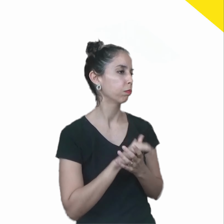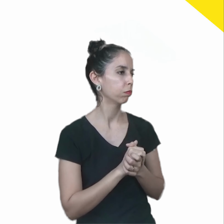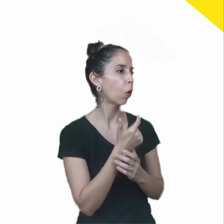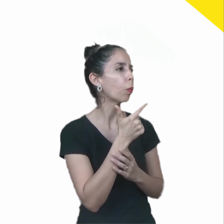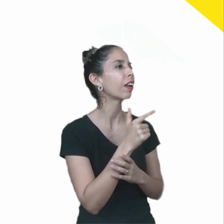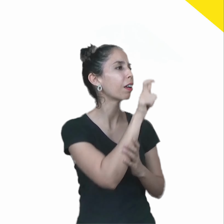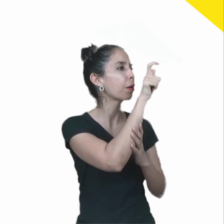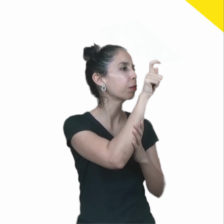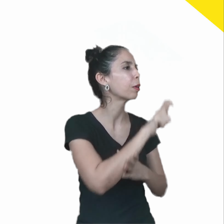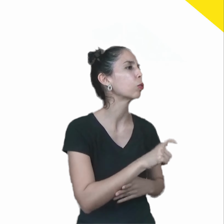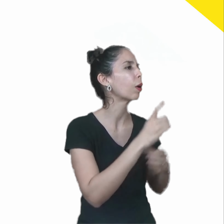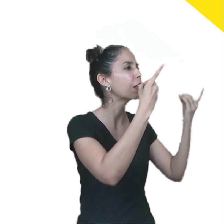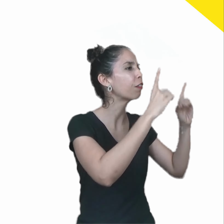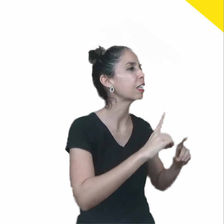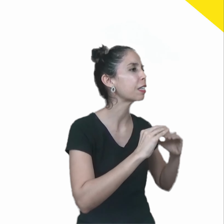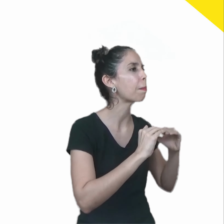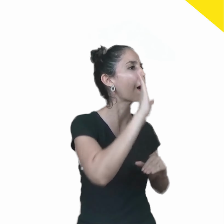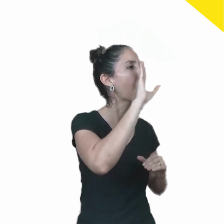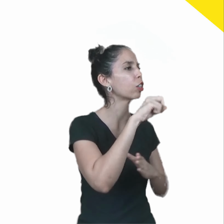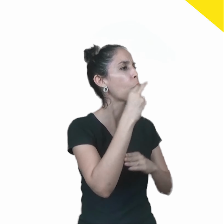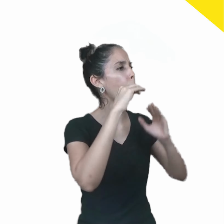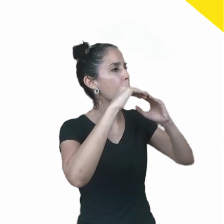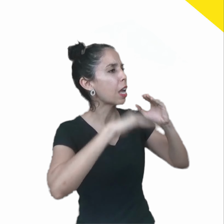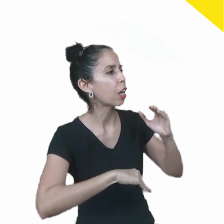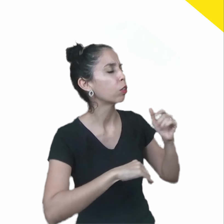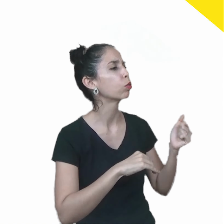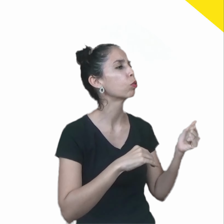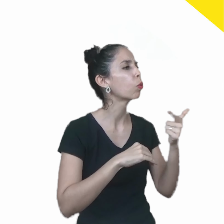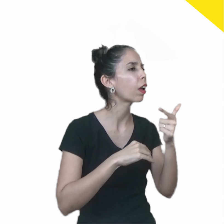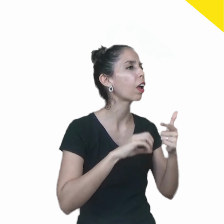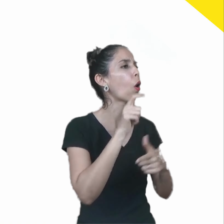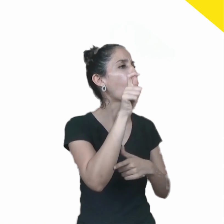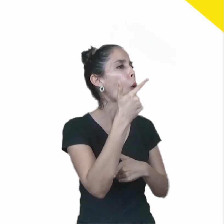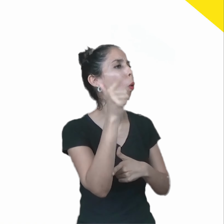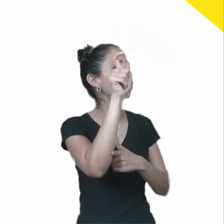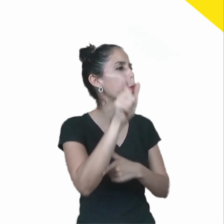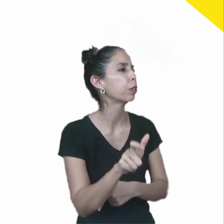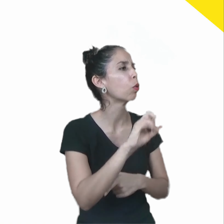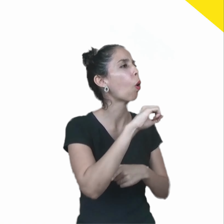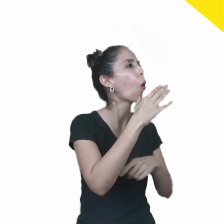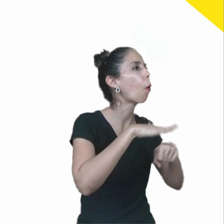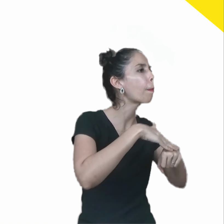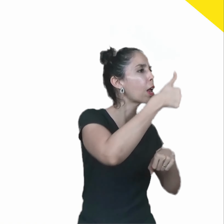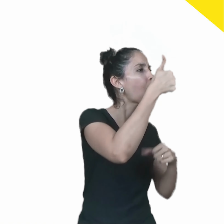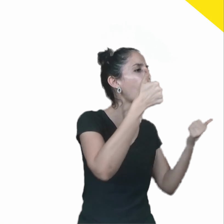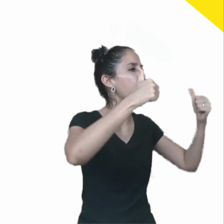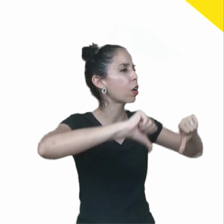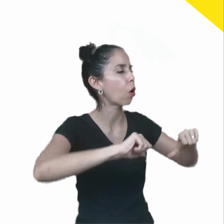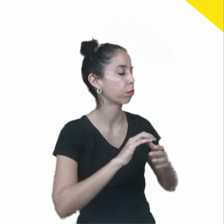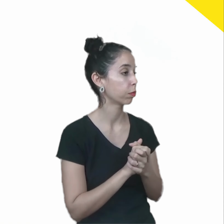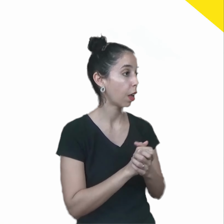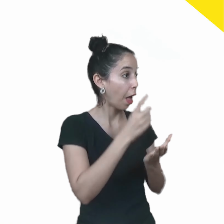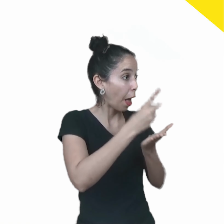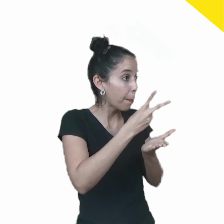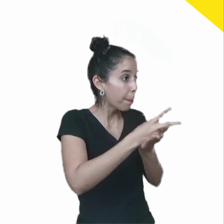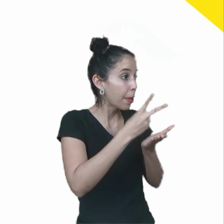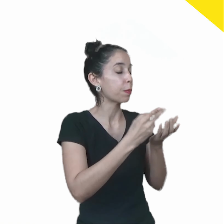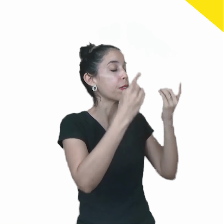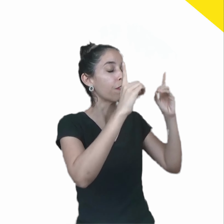pessoa com uma deficiência maior ou menor Nem muito menos uma deficiência melhor ou pior Uma mesma